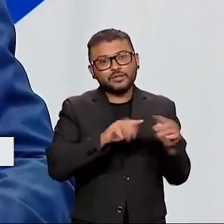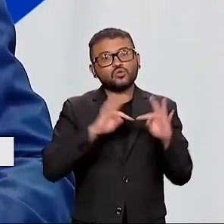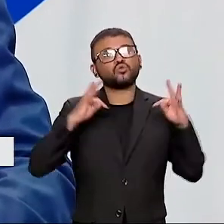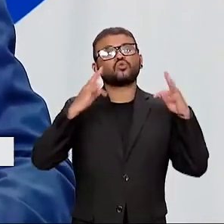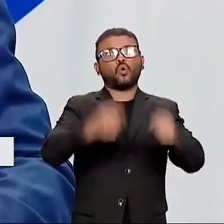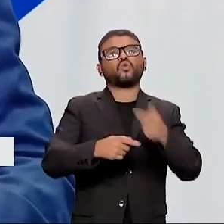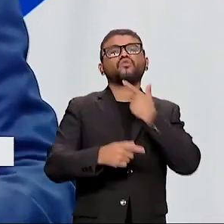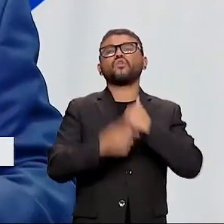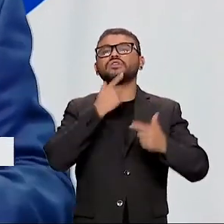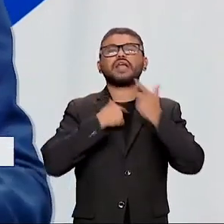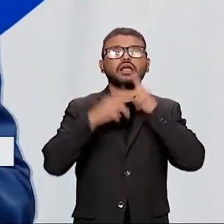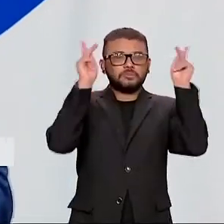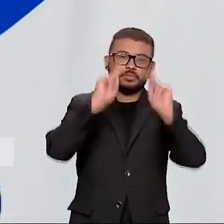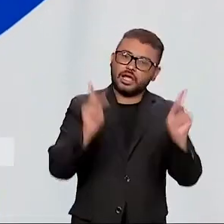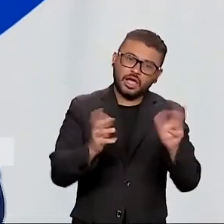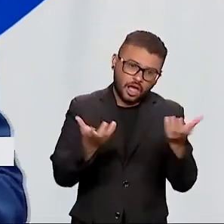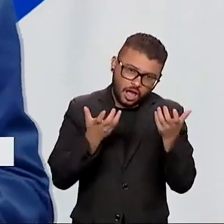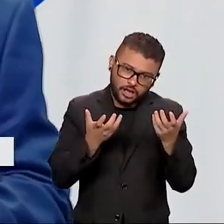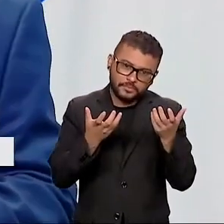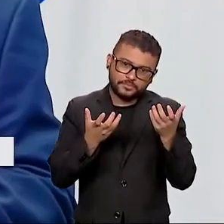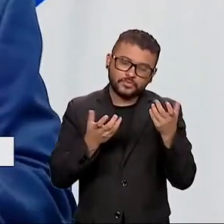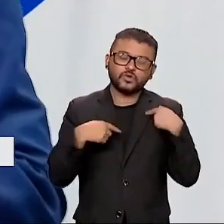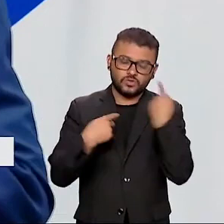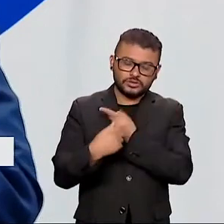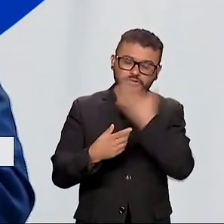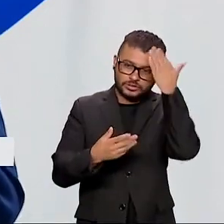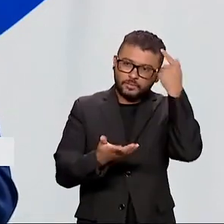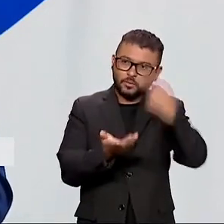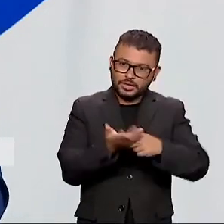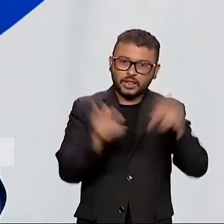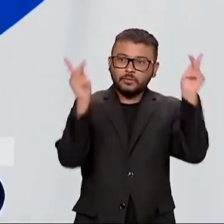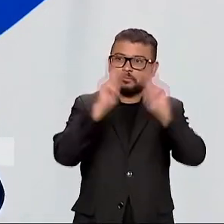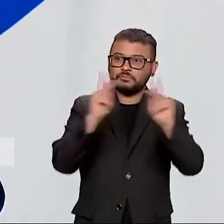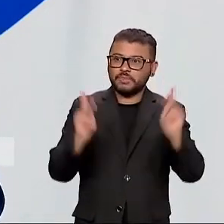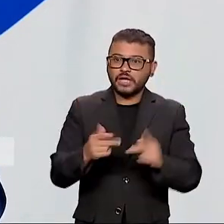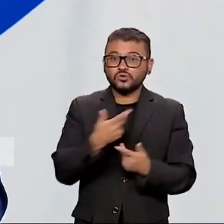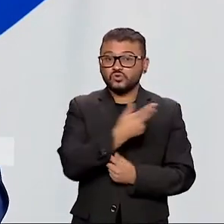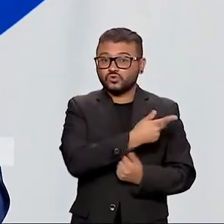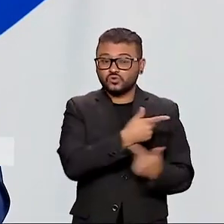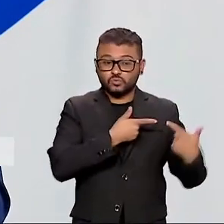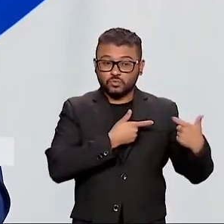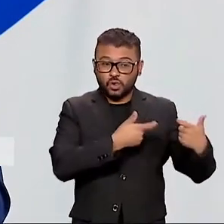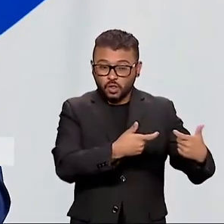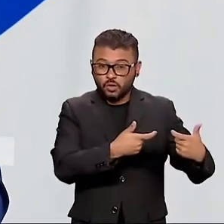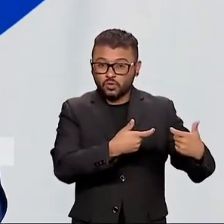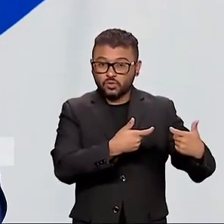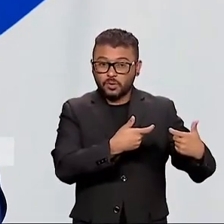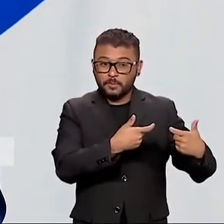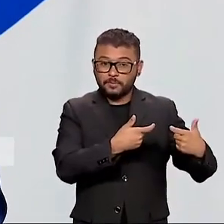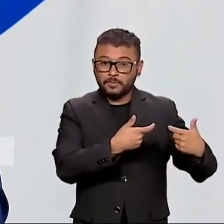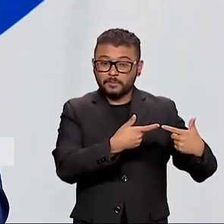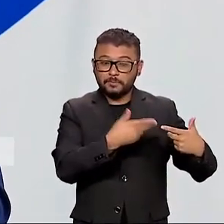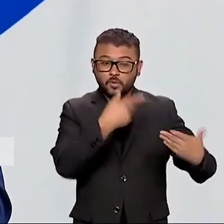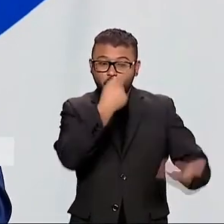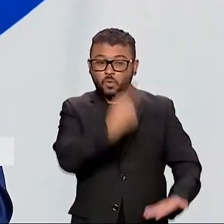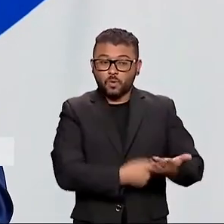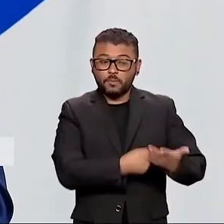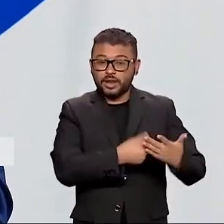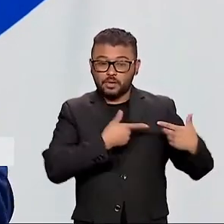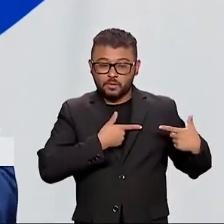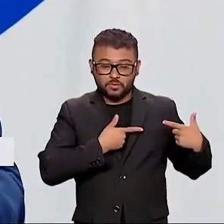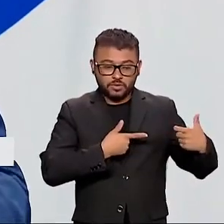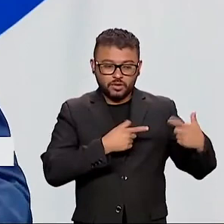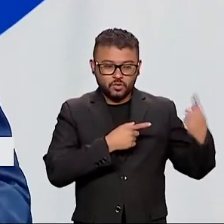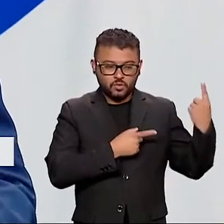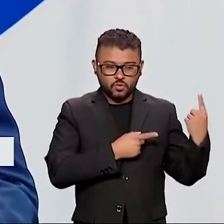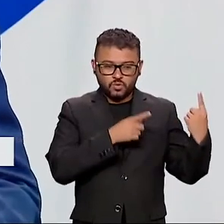paz. Acontece que a paz só vai acontecer quando os dois combatentes chegarem à conclusão